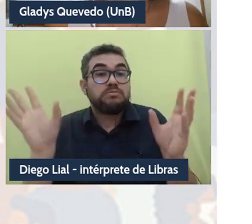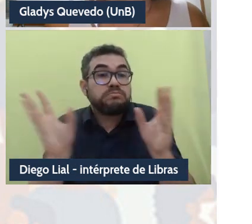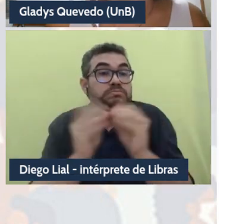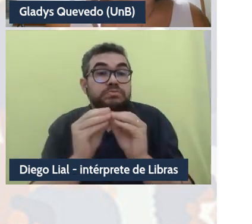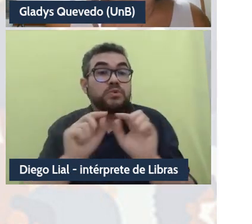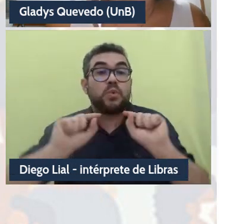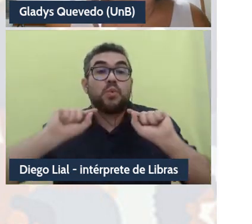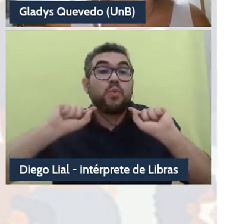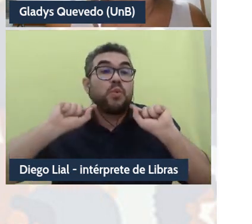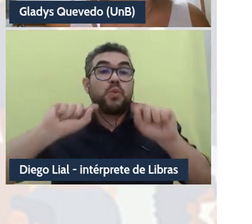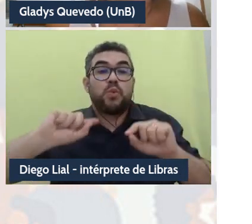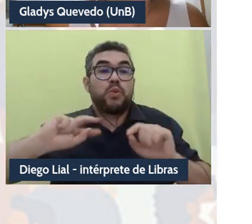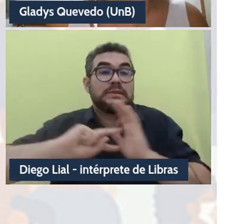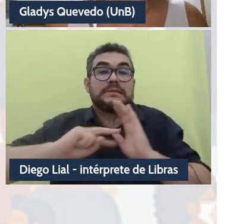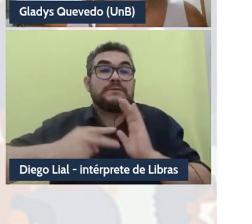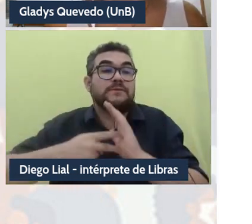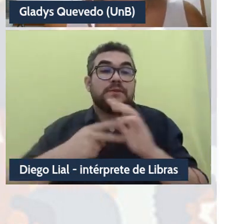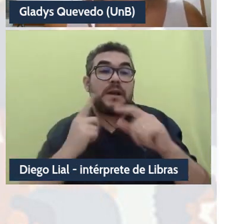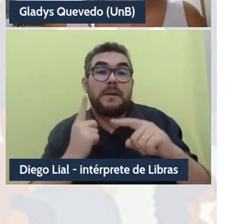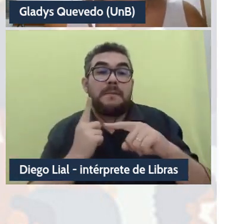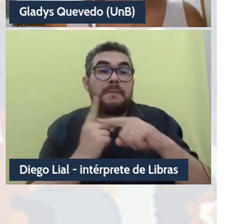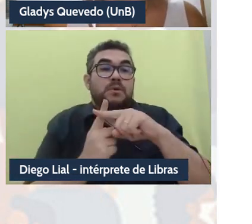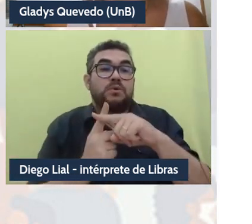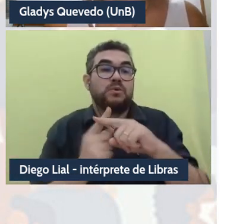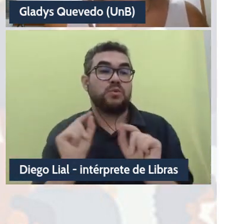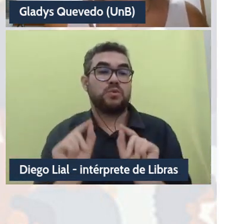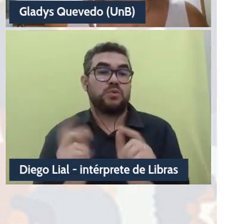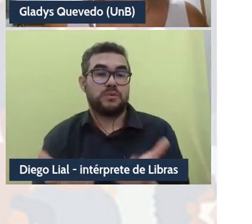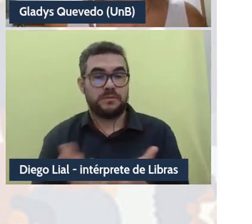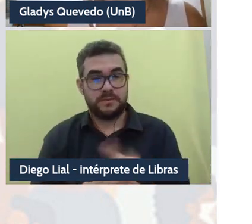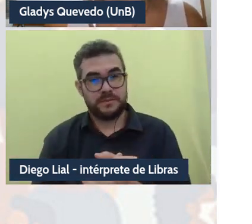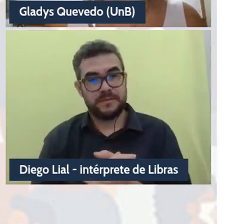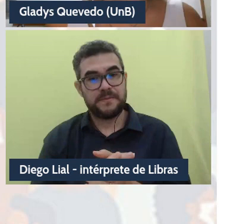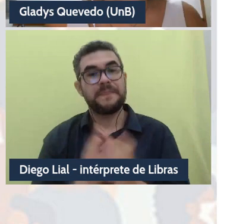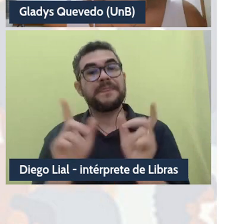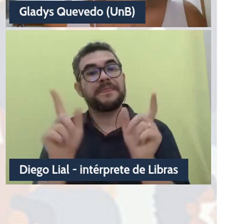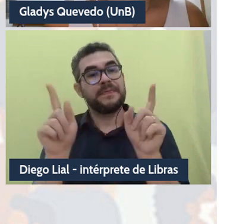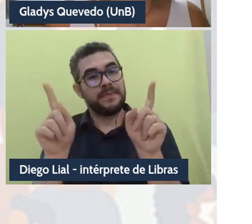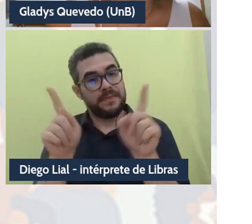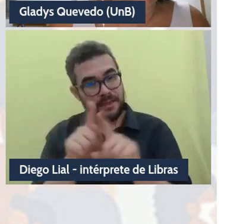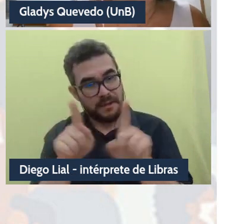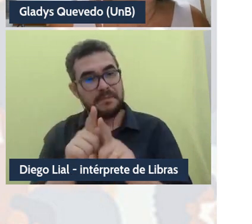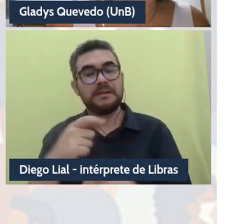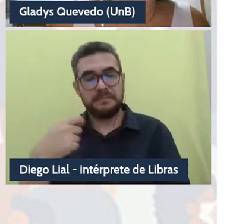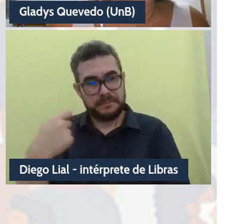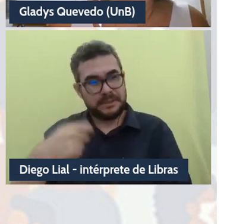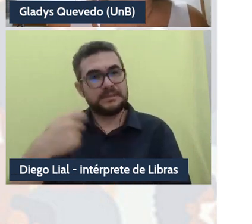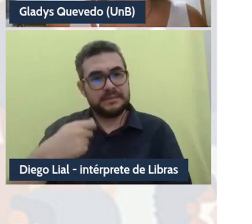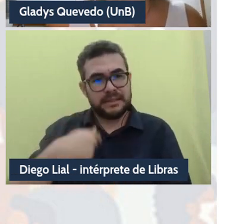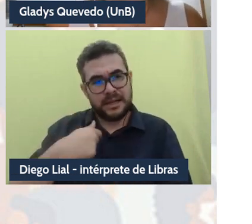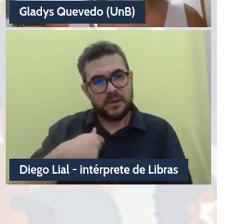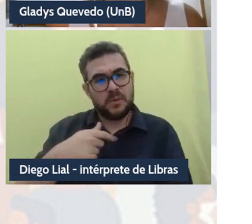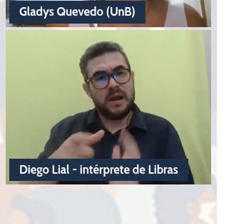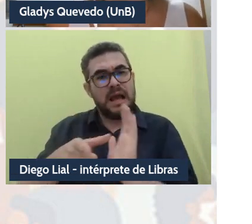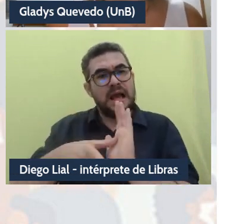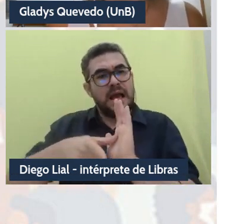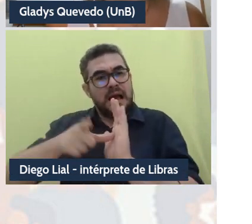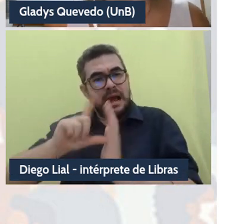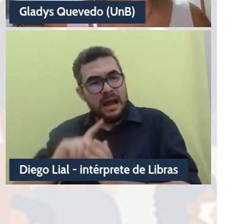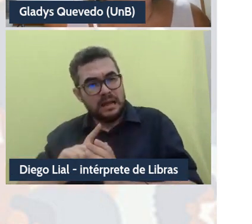Eu tenho que também analisar e prever quais serão os impactos negativos para que eu possa mitigá-los, para que eu